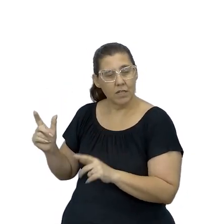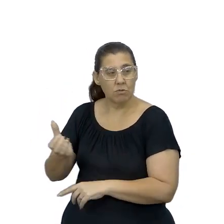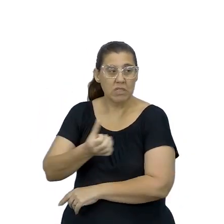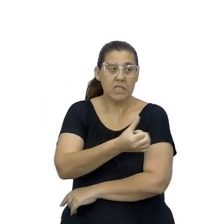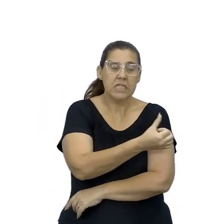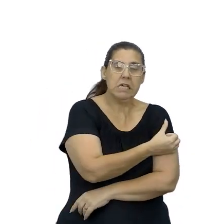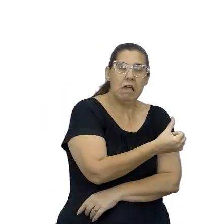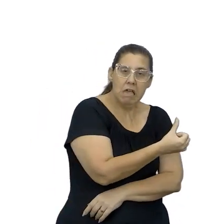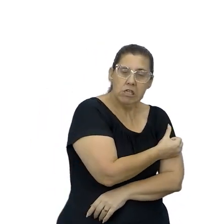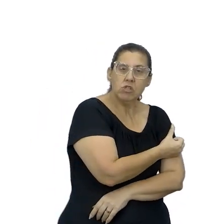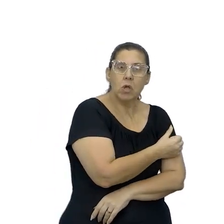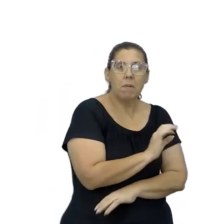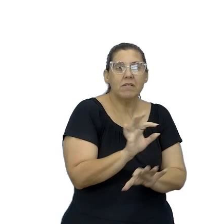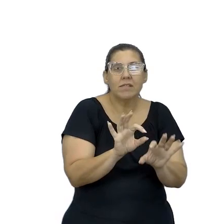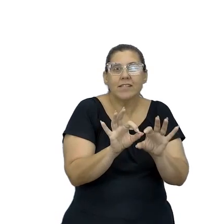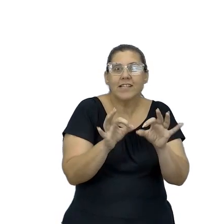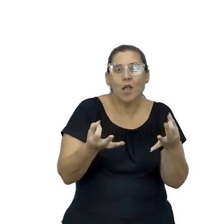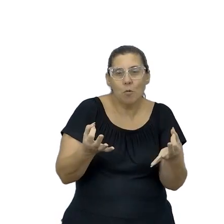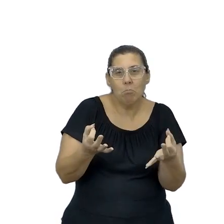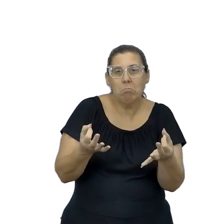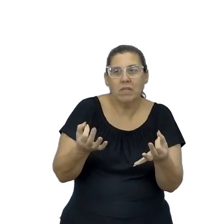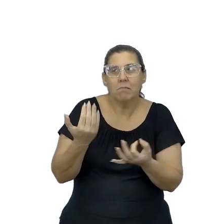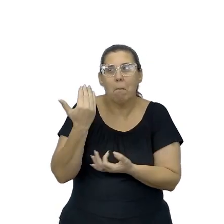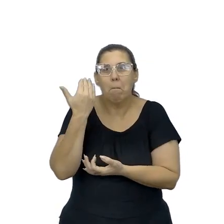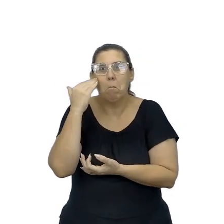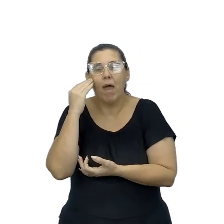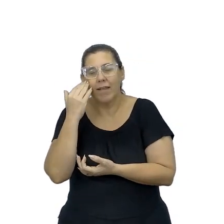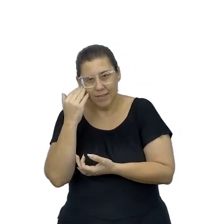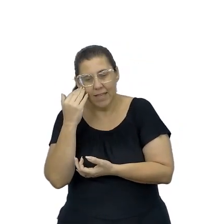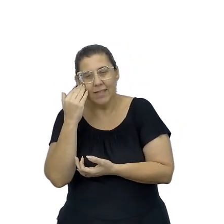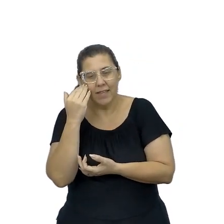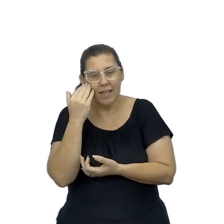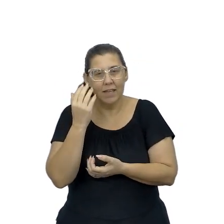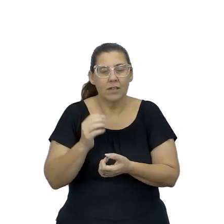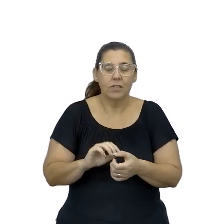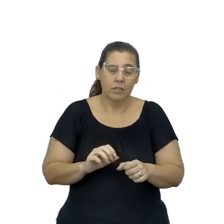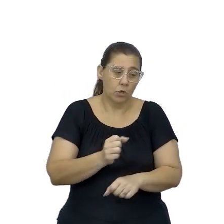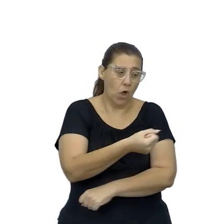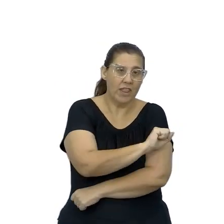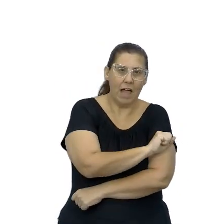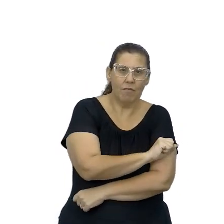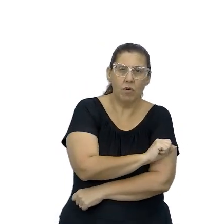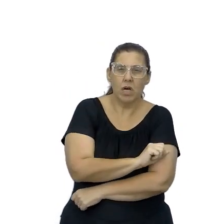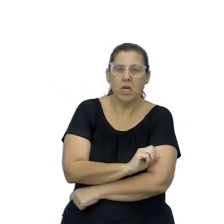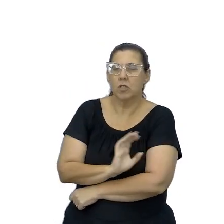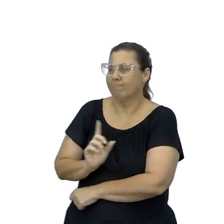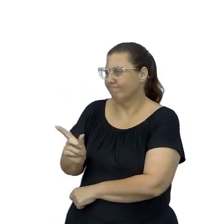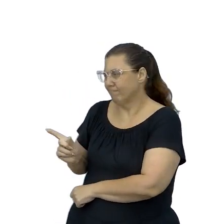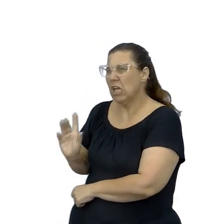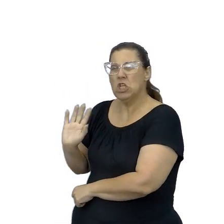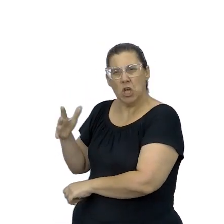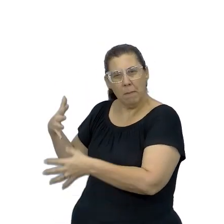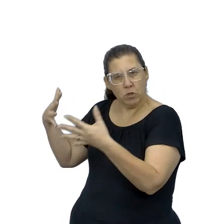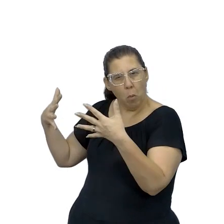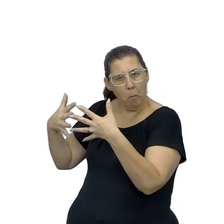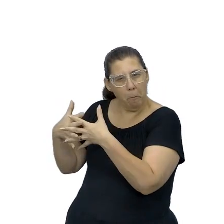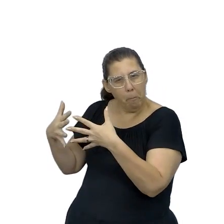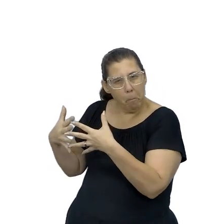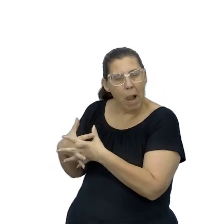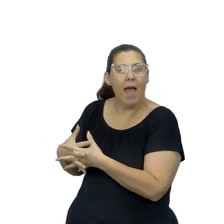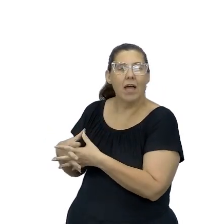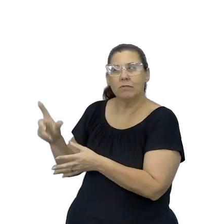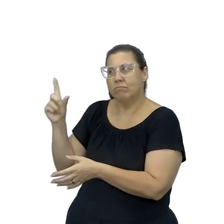eles são mais simples, eles estão representando ações mais simples do que as ações previstas ali para o oitavo ano,